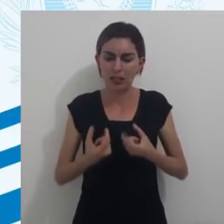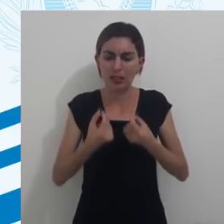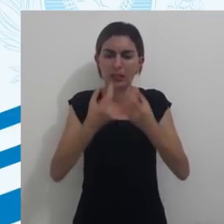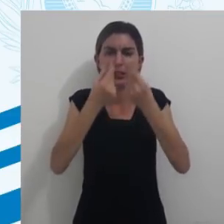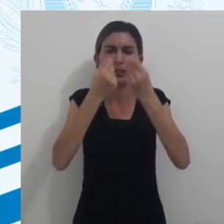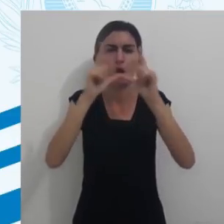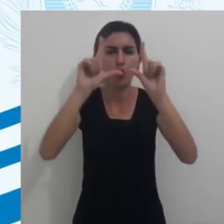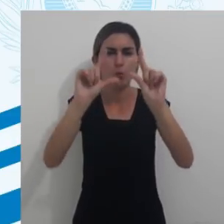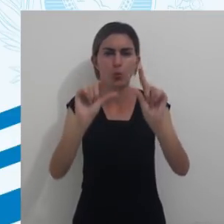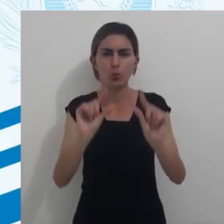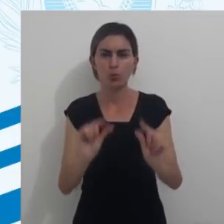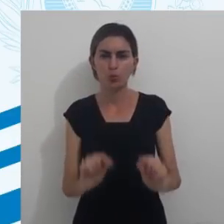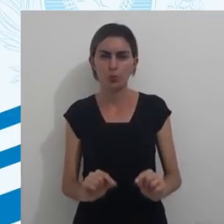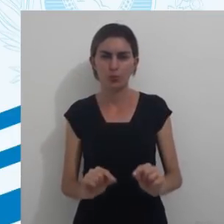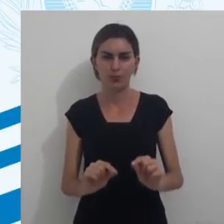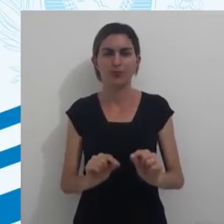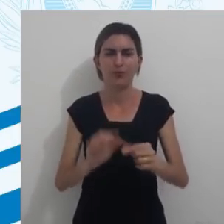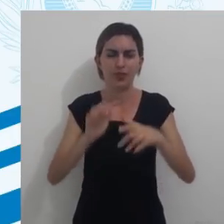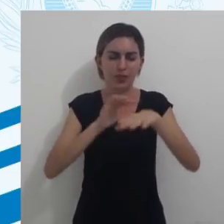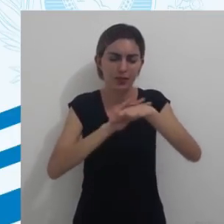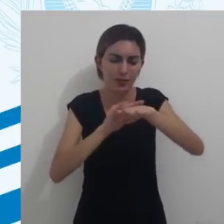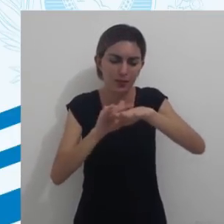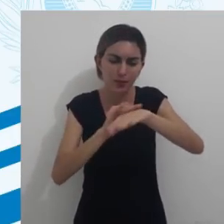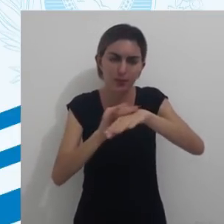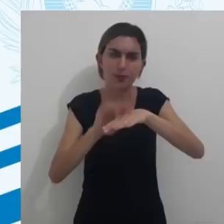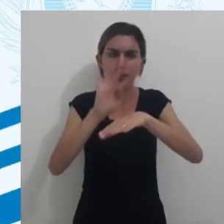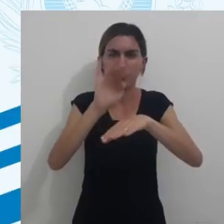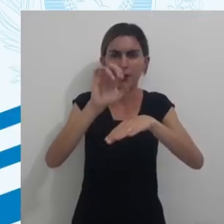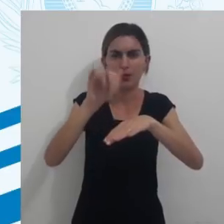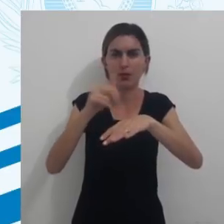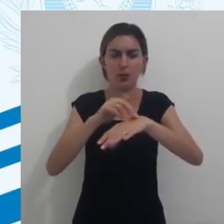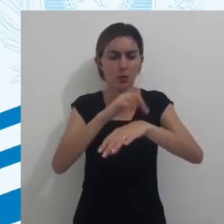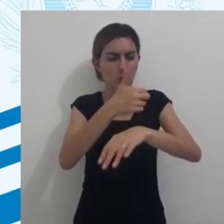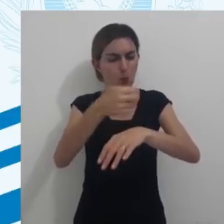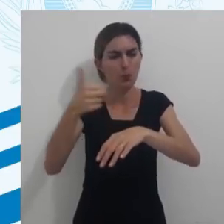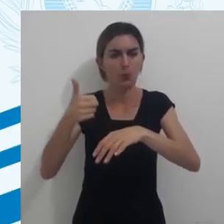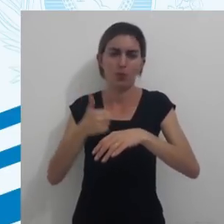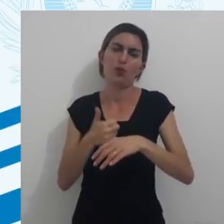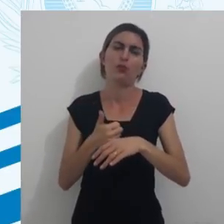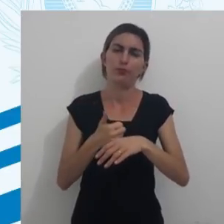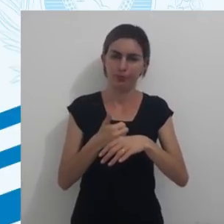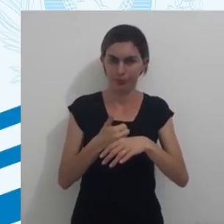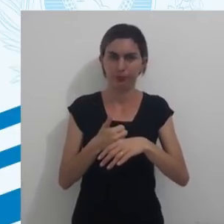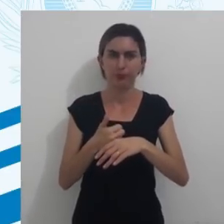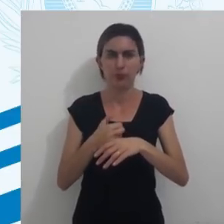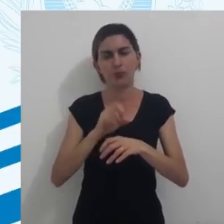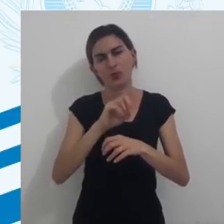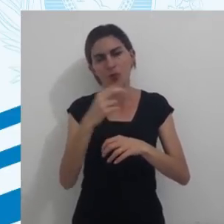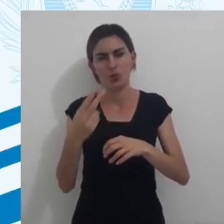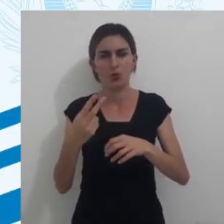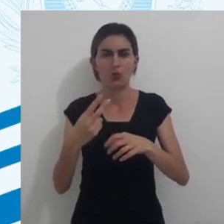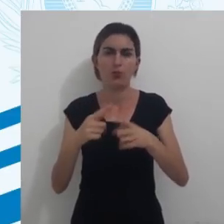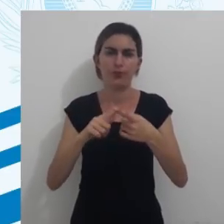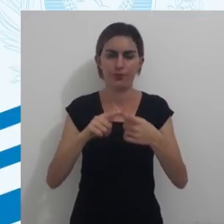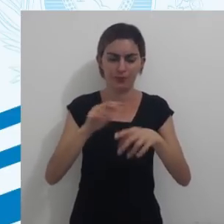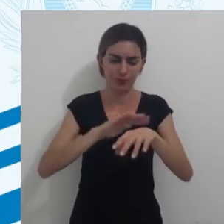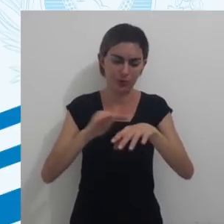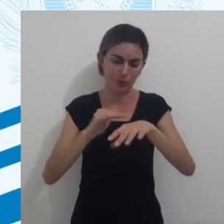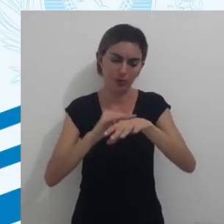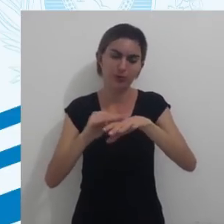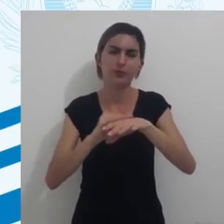causando o menor dano possível aos tecidos que são intermediários ou